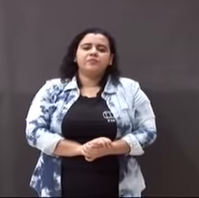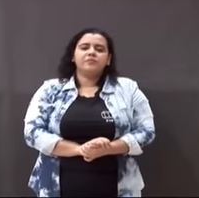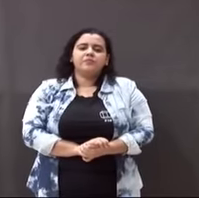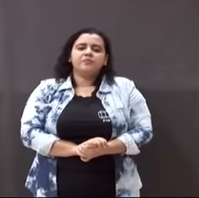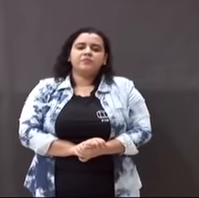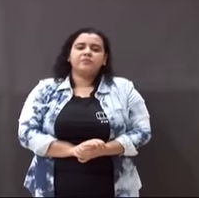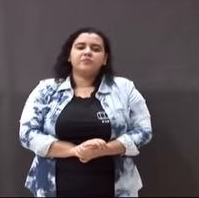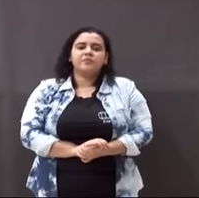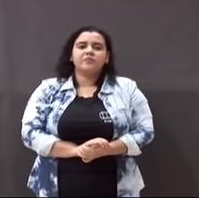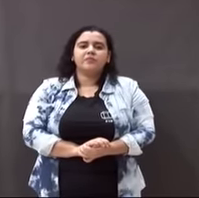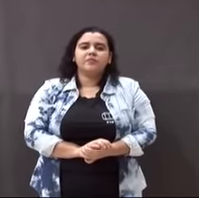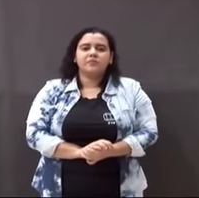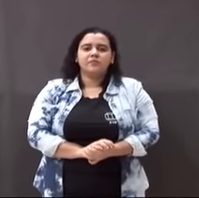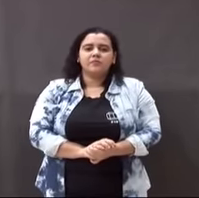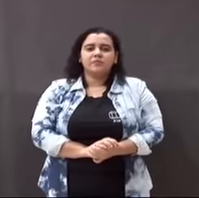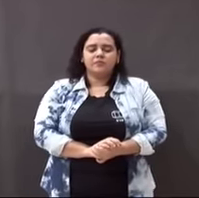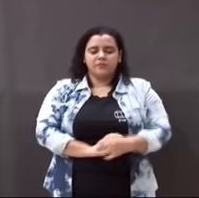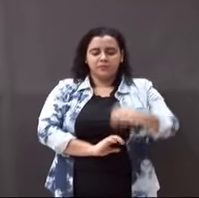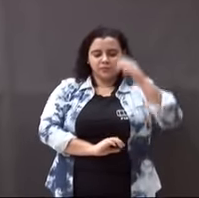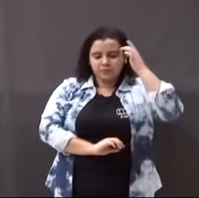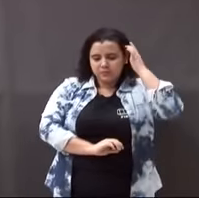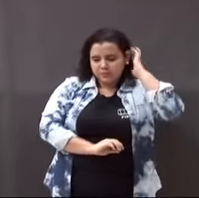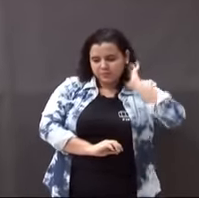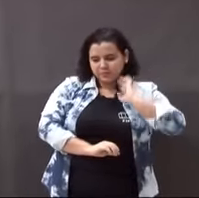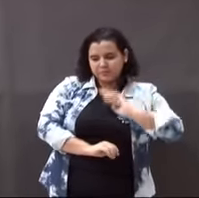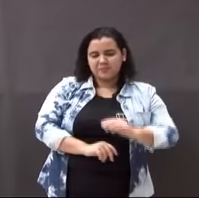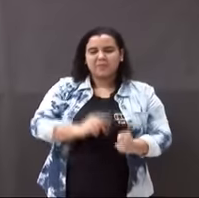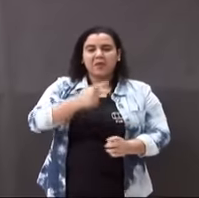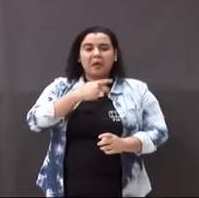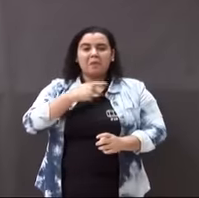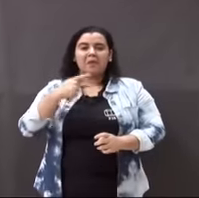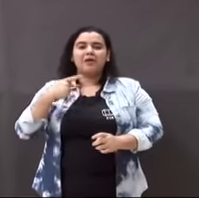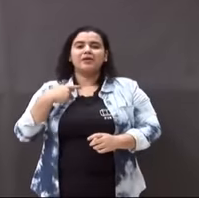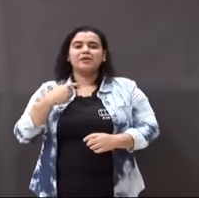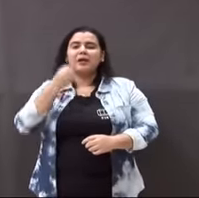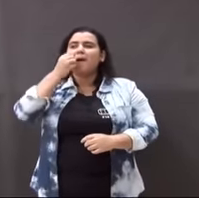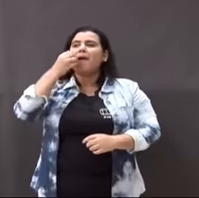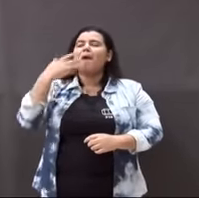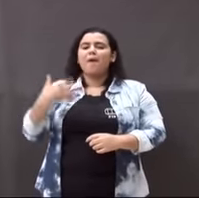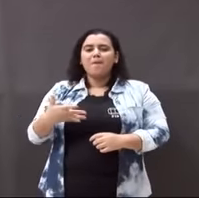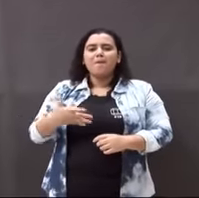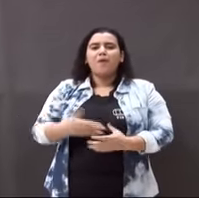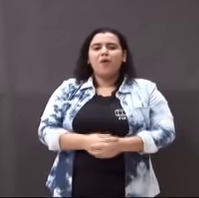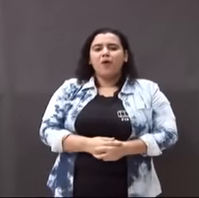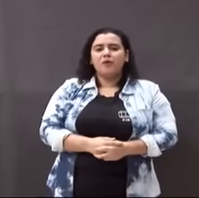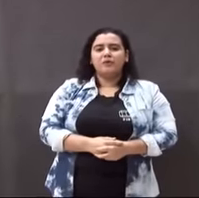Irmão, pastor Glaucio, é bom ser profissional.